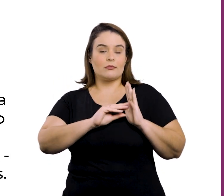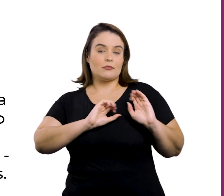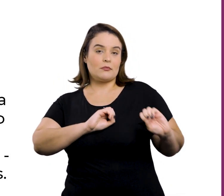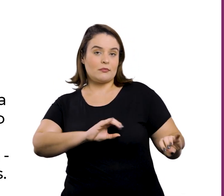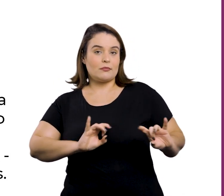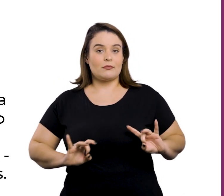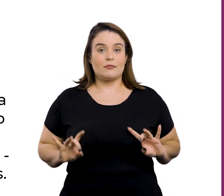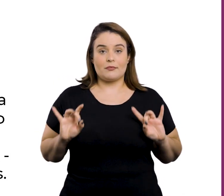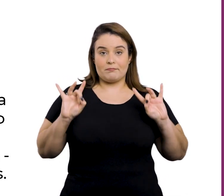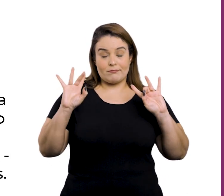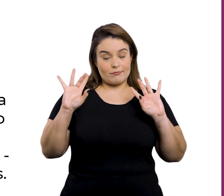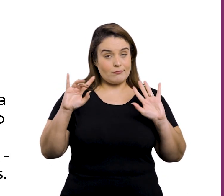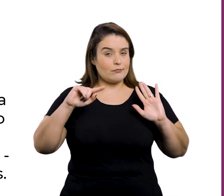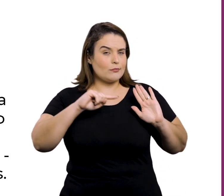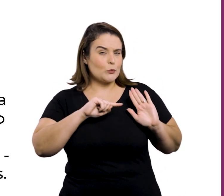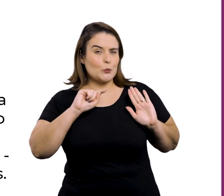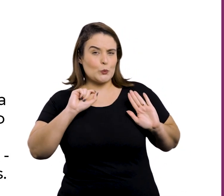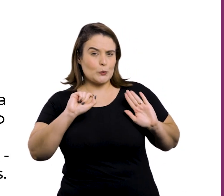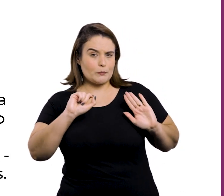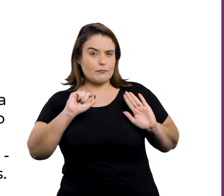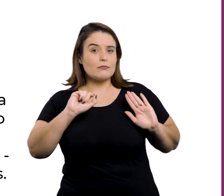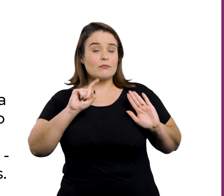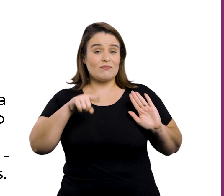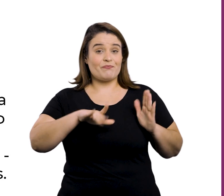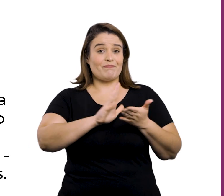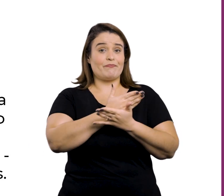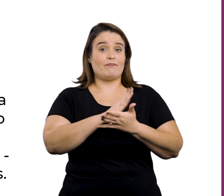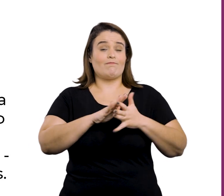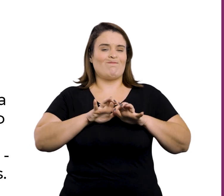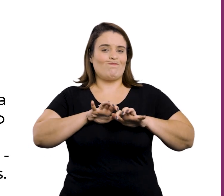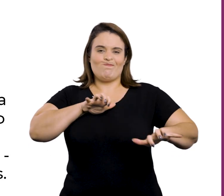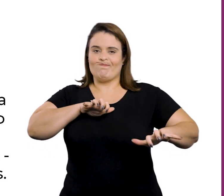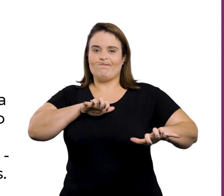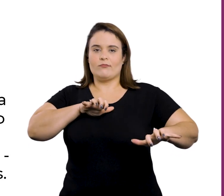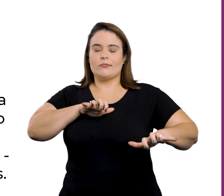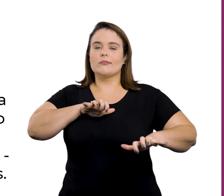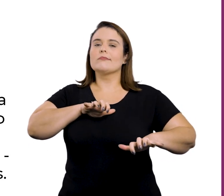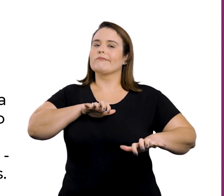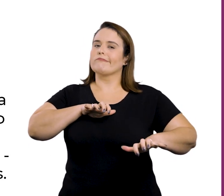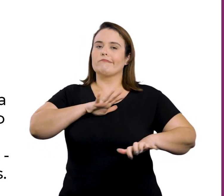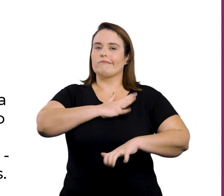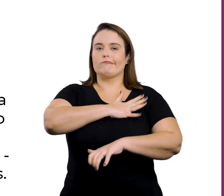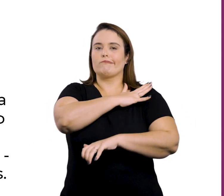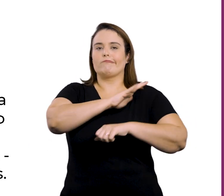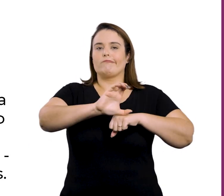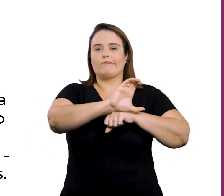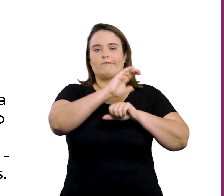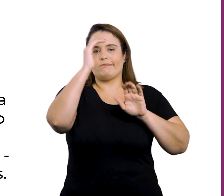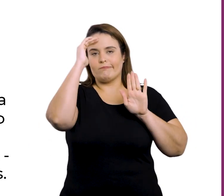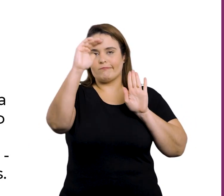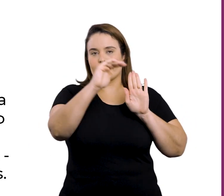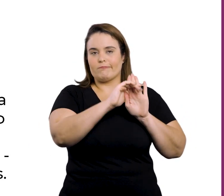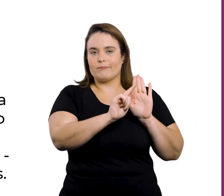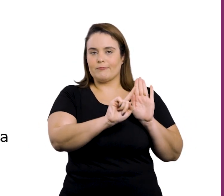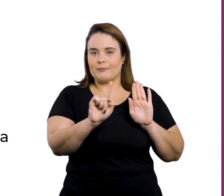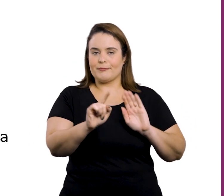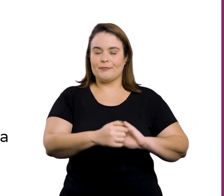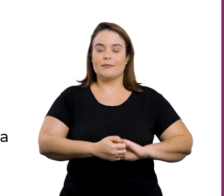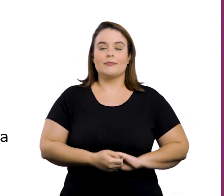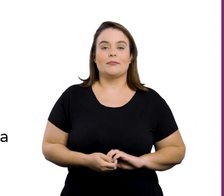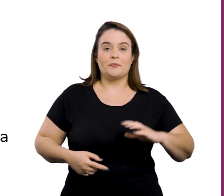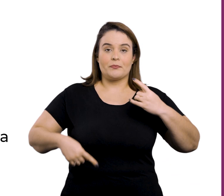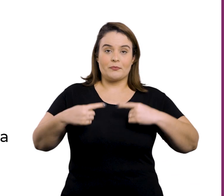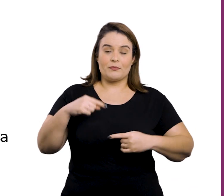modelos de educação especial, ou seja, apartada, são discriminatórios e inconstitucionais.